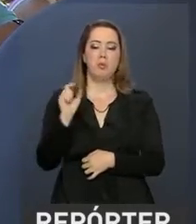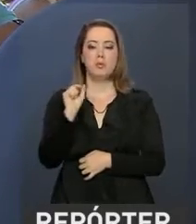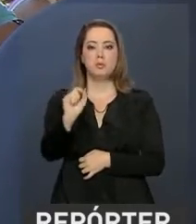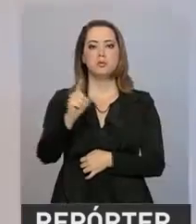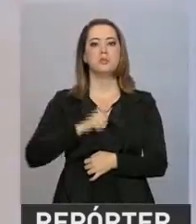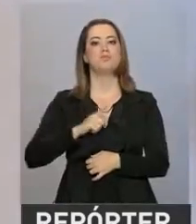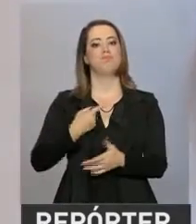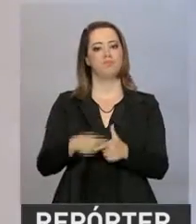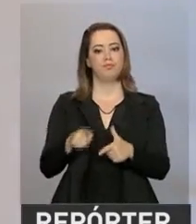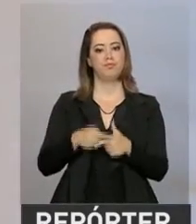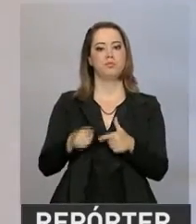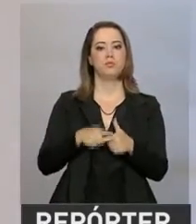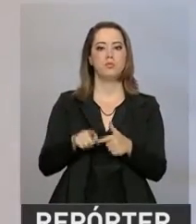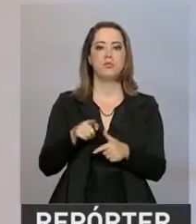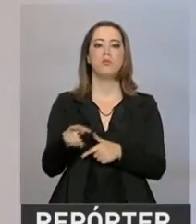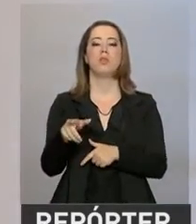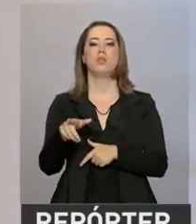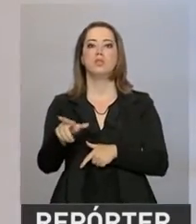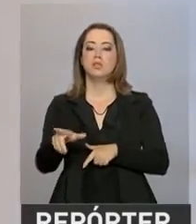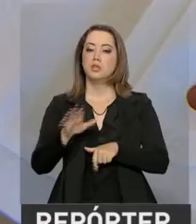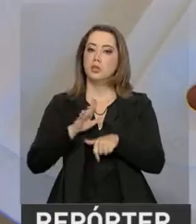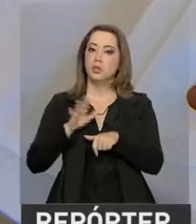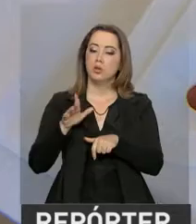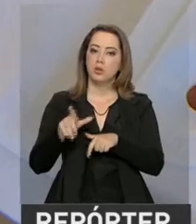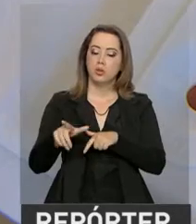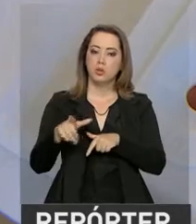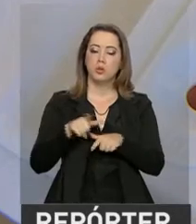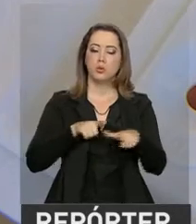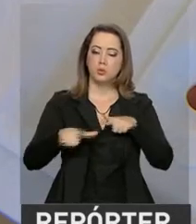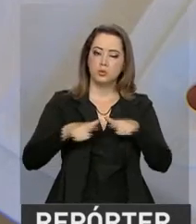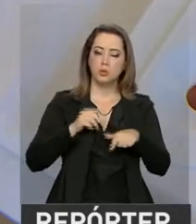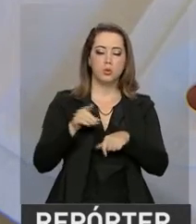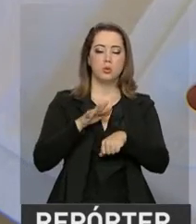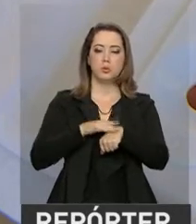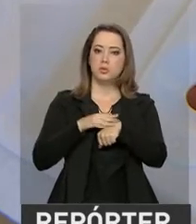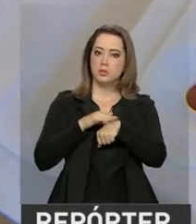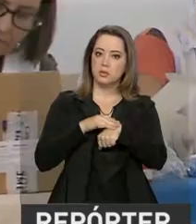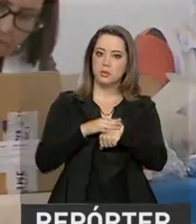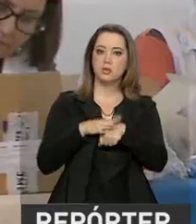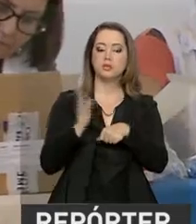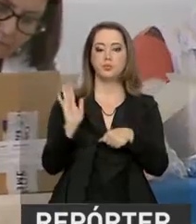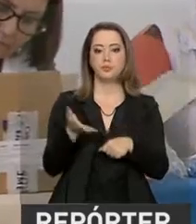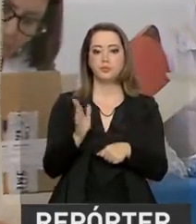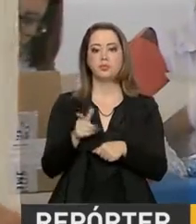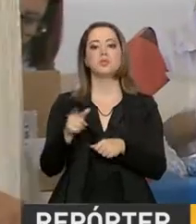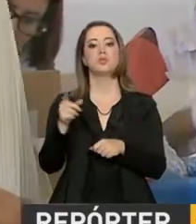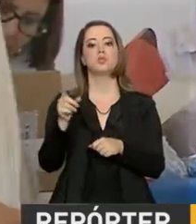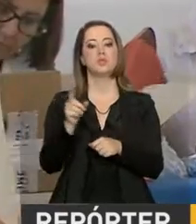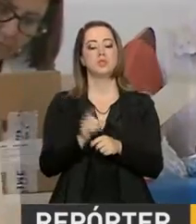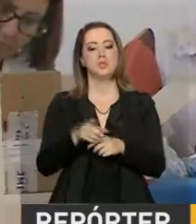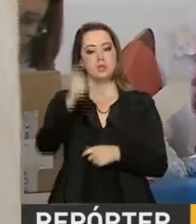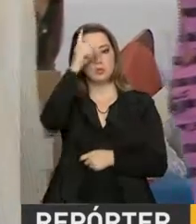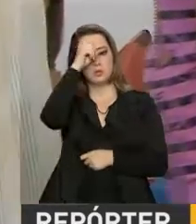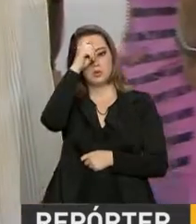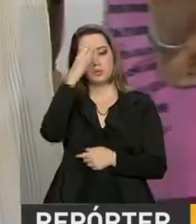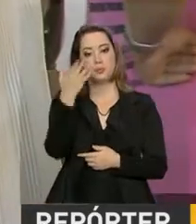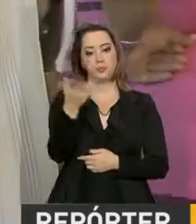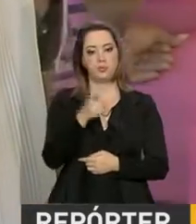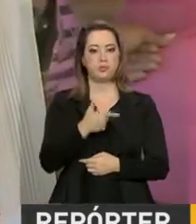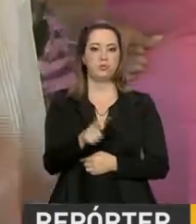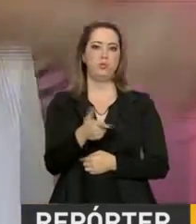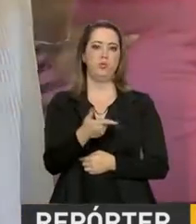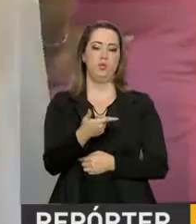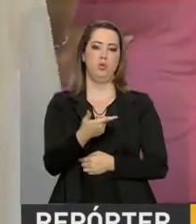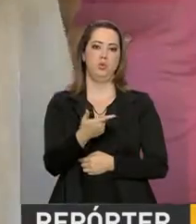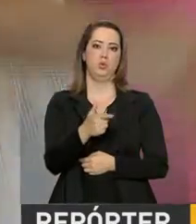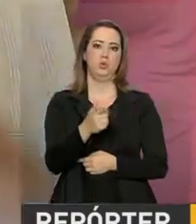sequelas no fígado. O tratamento está no fim. Tudo feito pelo Sistema Único de Saúde. O tratamento é pelo governo porque não tem